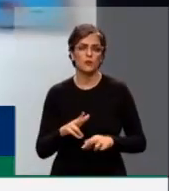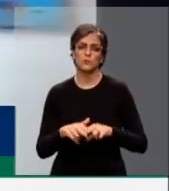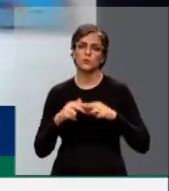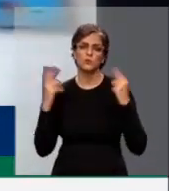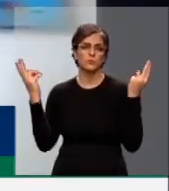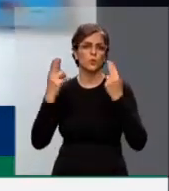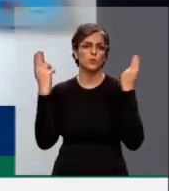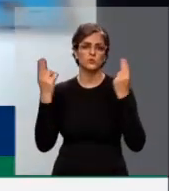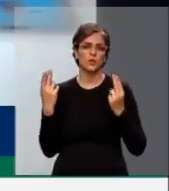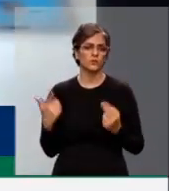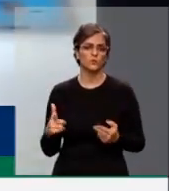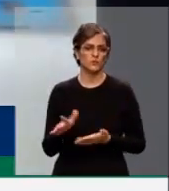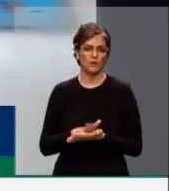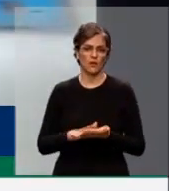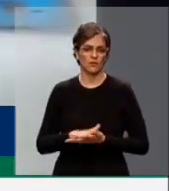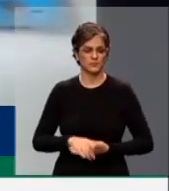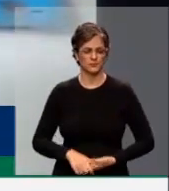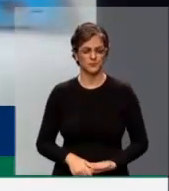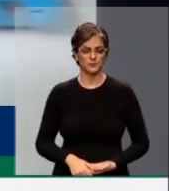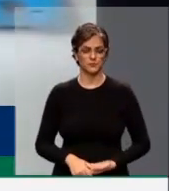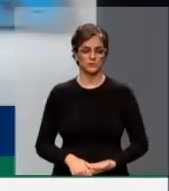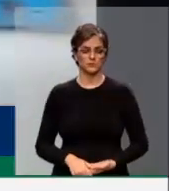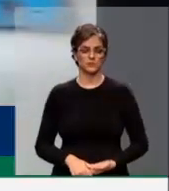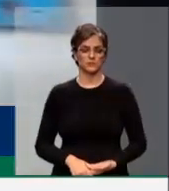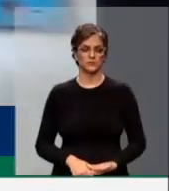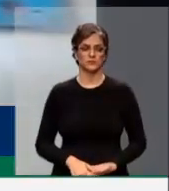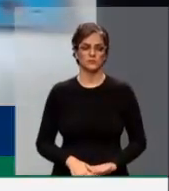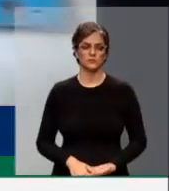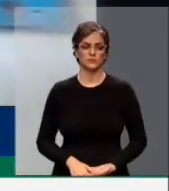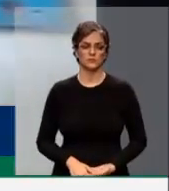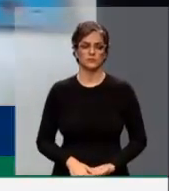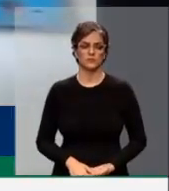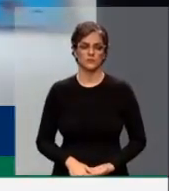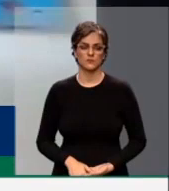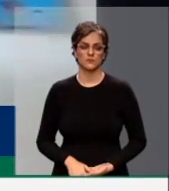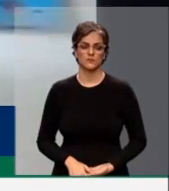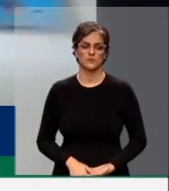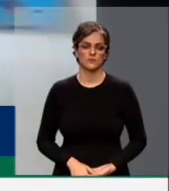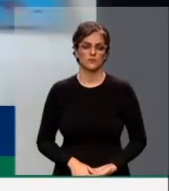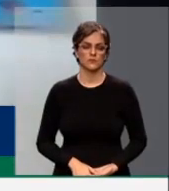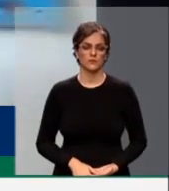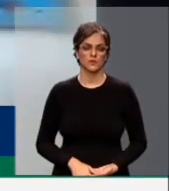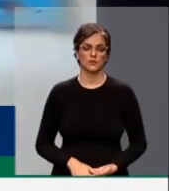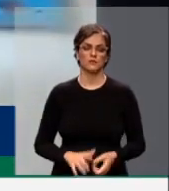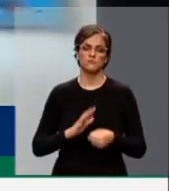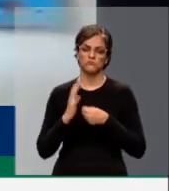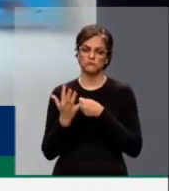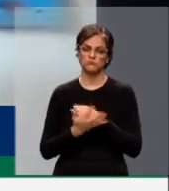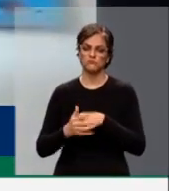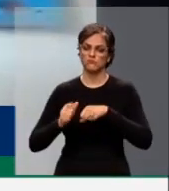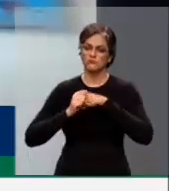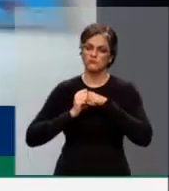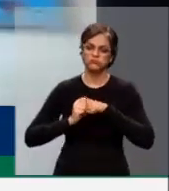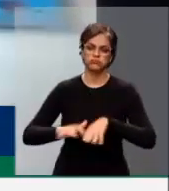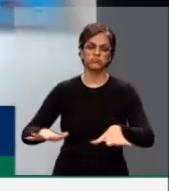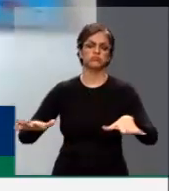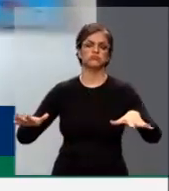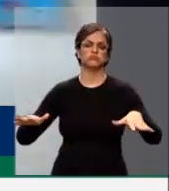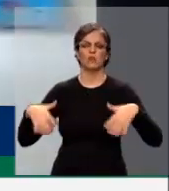sem assistência, né? Então, a centralidade da pandemia, no momento inicial, no